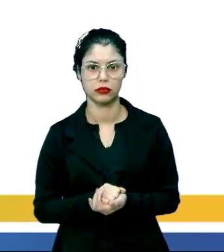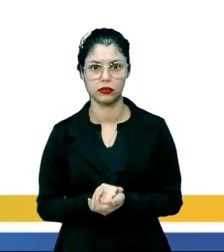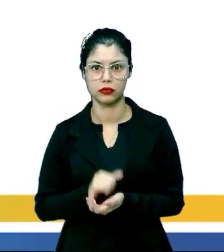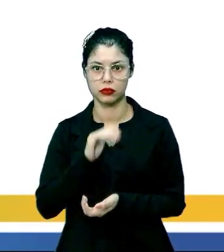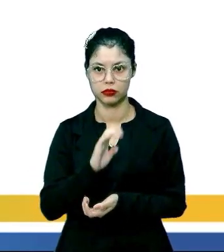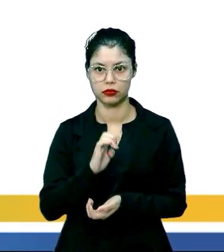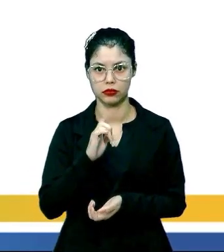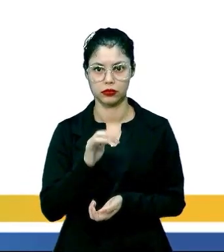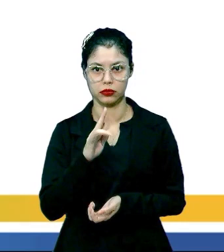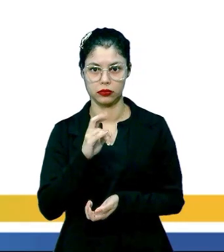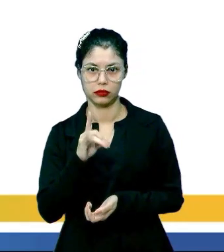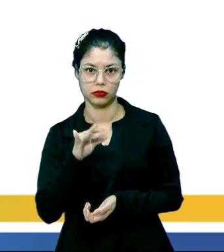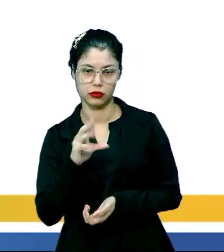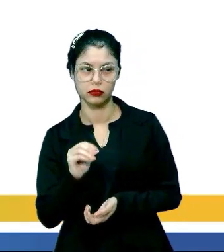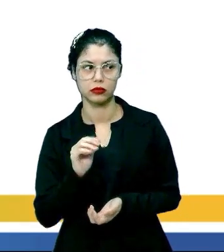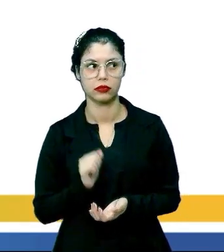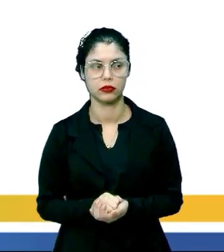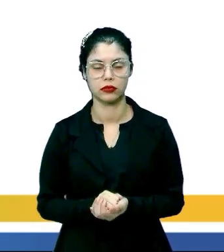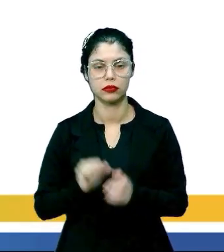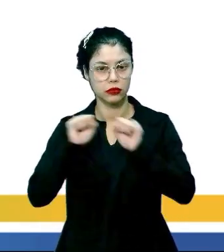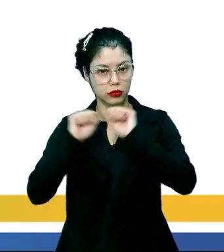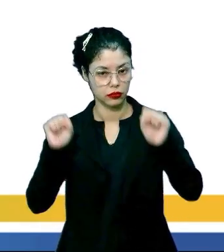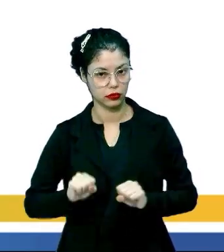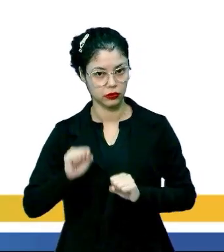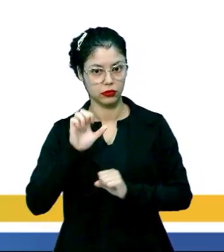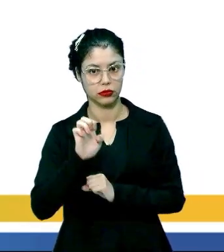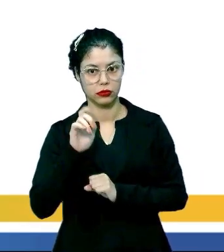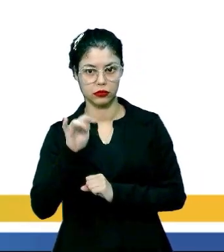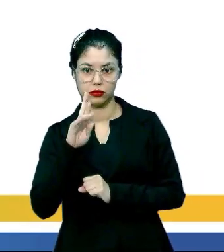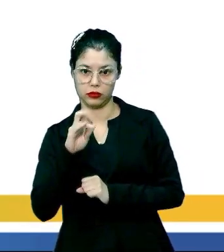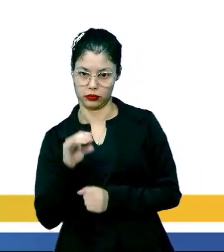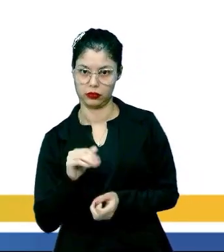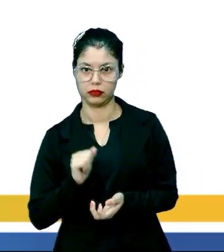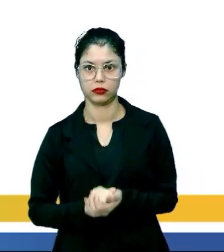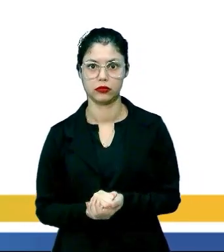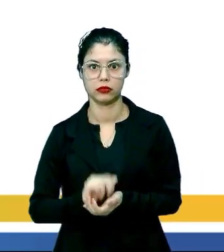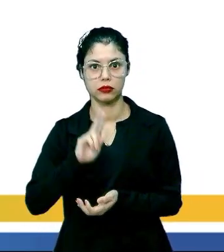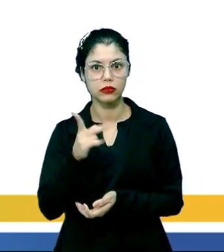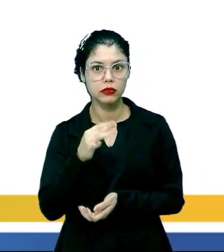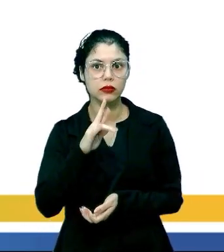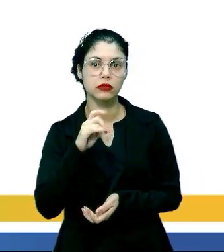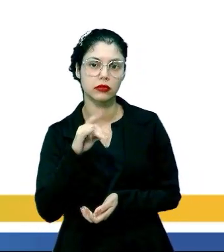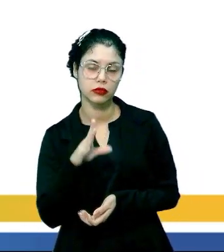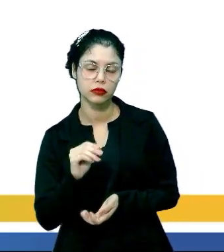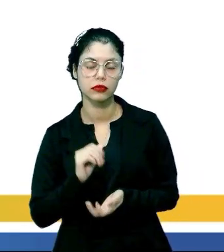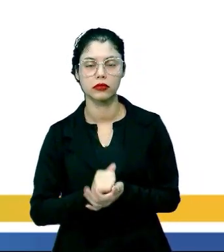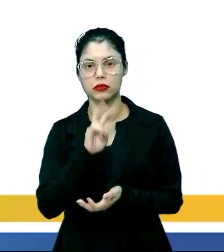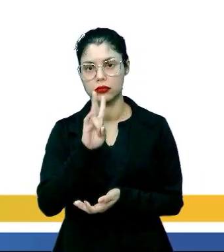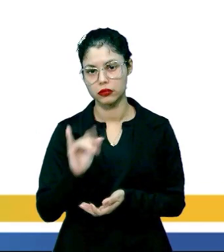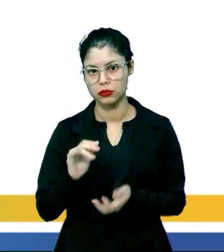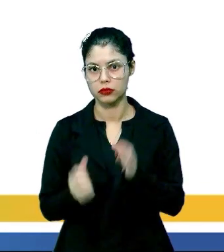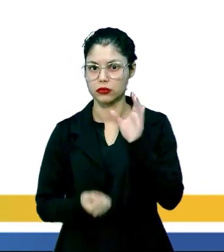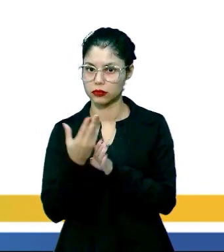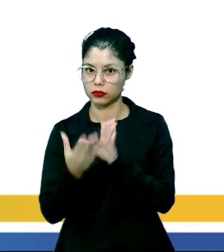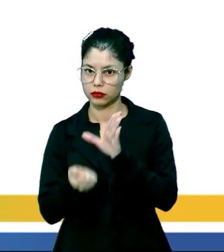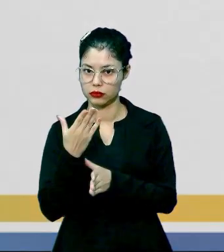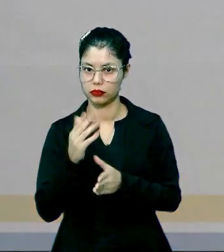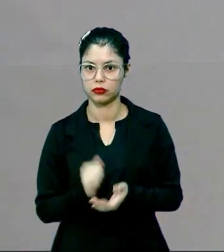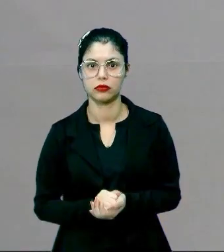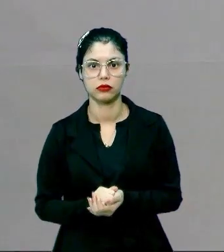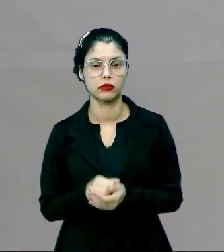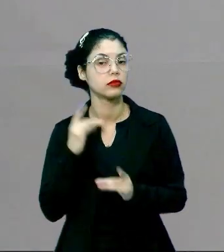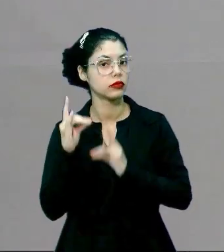endócrino, sistema endócrino? Temos hipotálamo, ele vai produzir